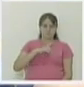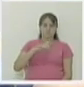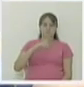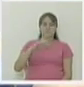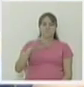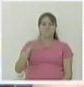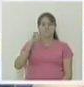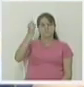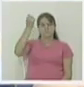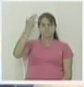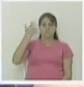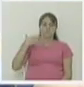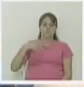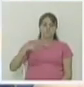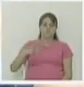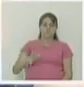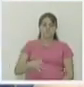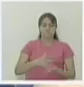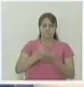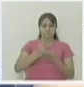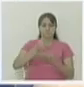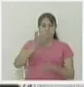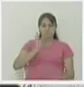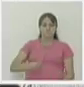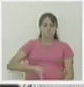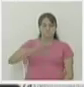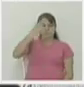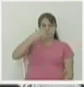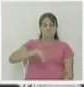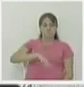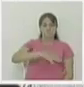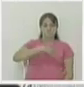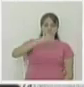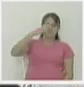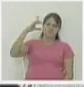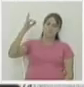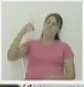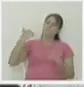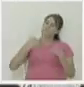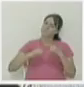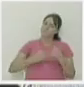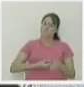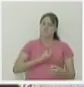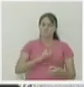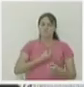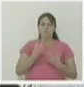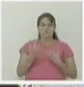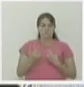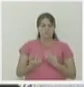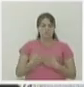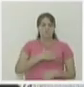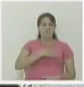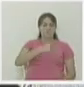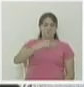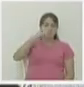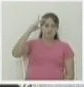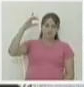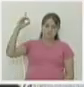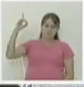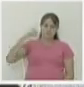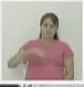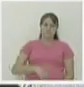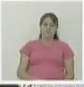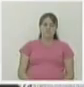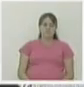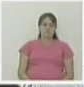tornando filhos de Deus, daí sim temos que ser coerentes. Filho de Deus é filho de Deus, filho de rei é filho de